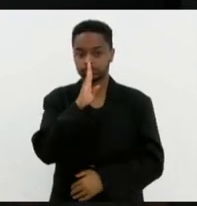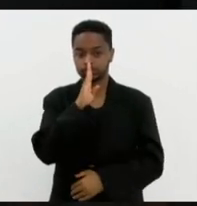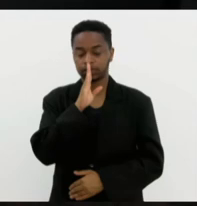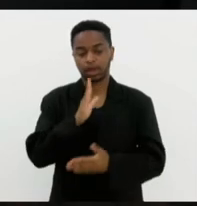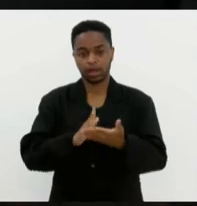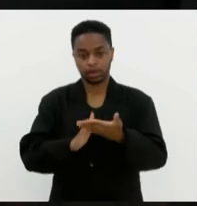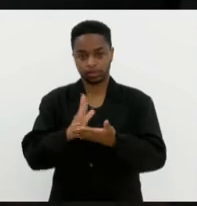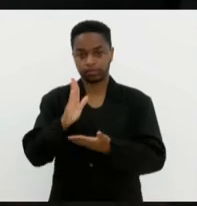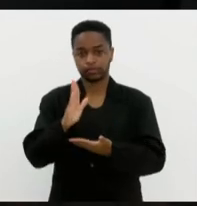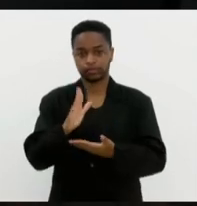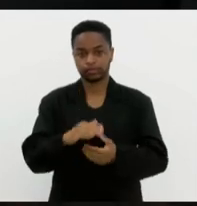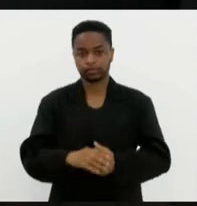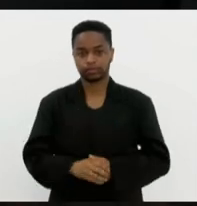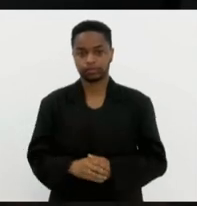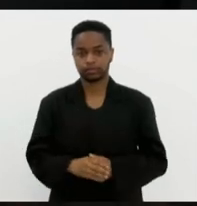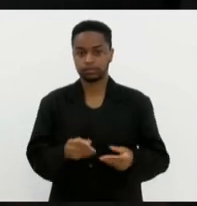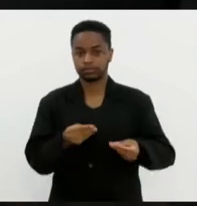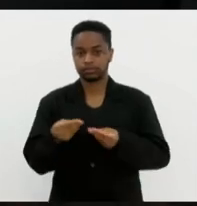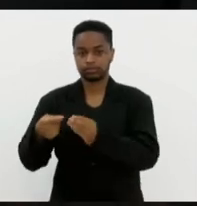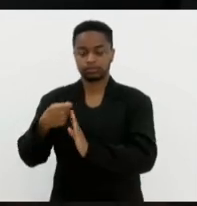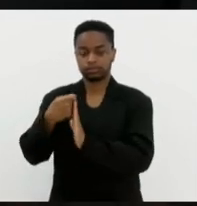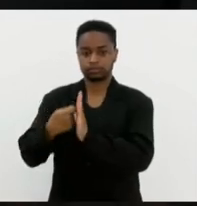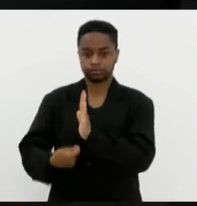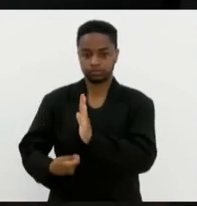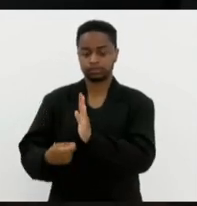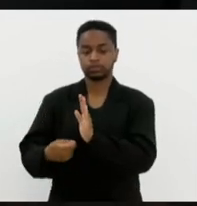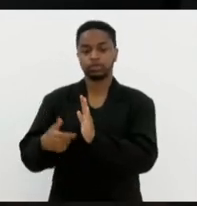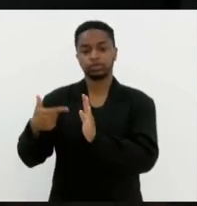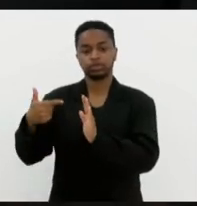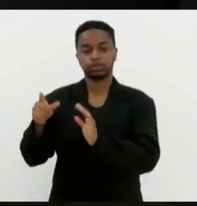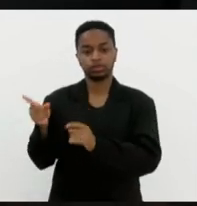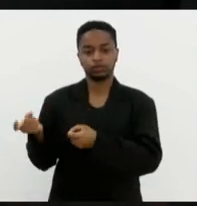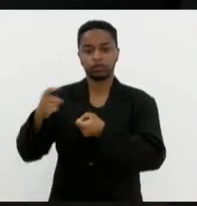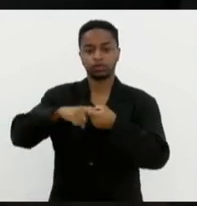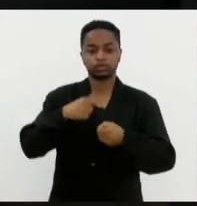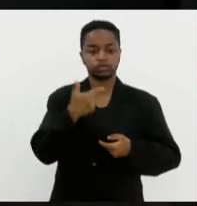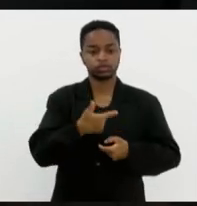Aprovado. Vai a redação do vencido para a segunda discussão.